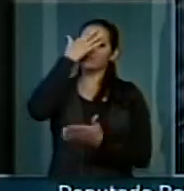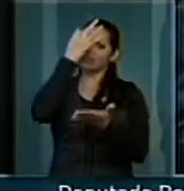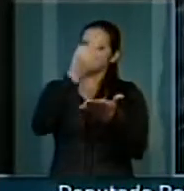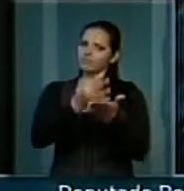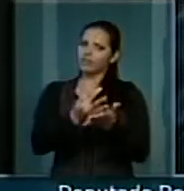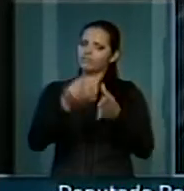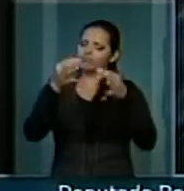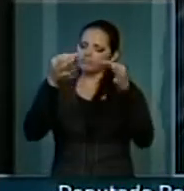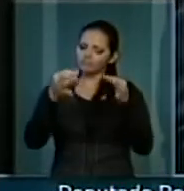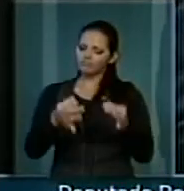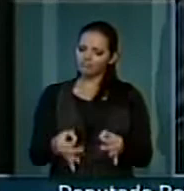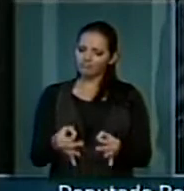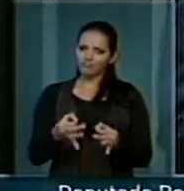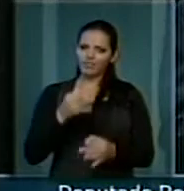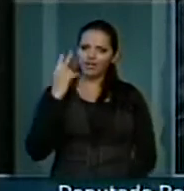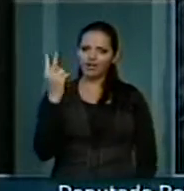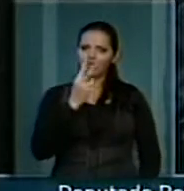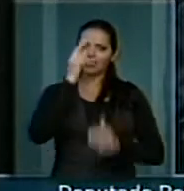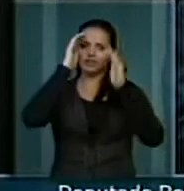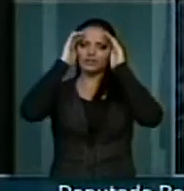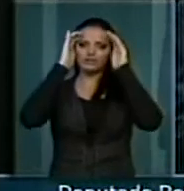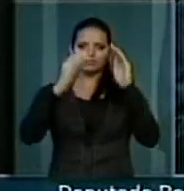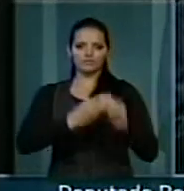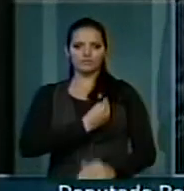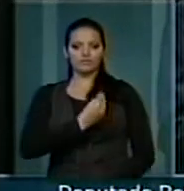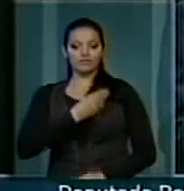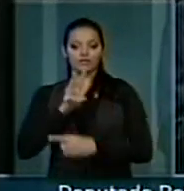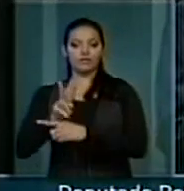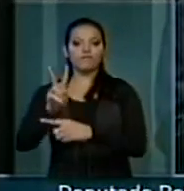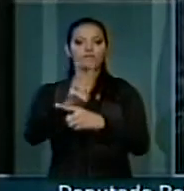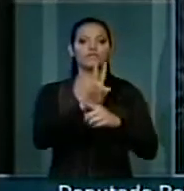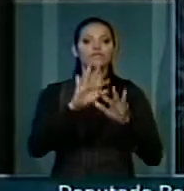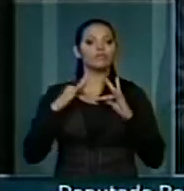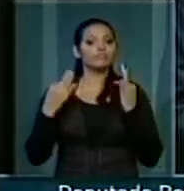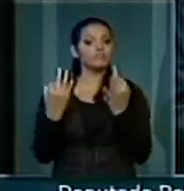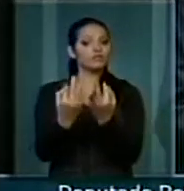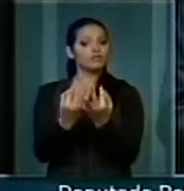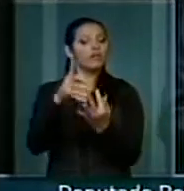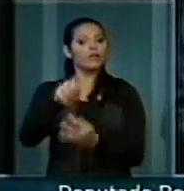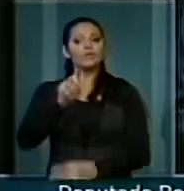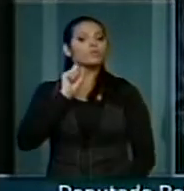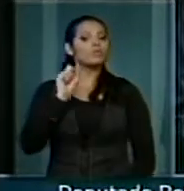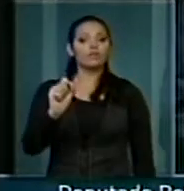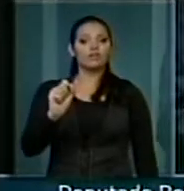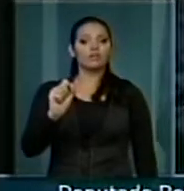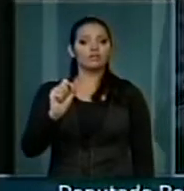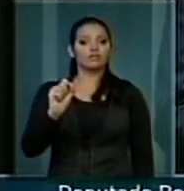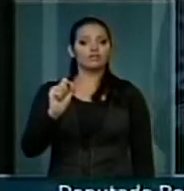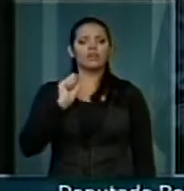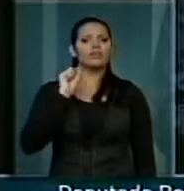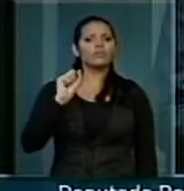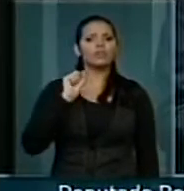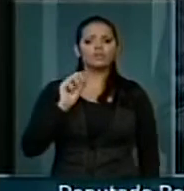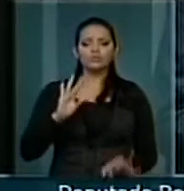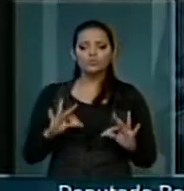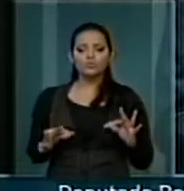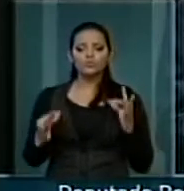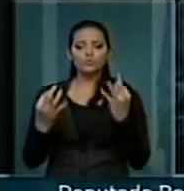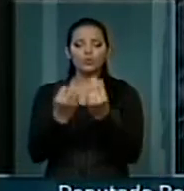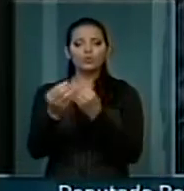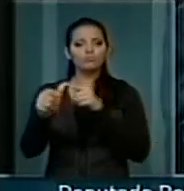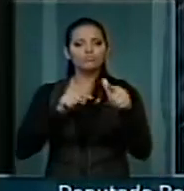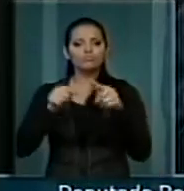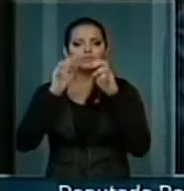justiça, que valorizava a vida e defendia a família. Essa era, senhoras e senhores deputados, a